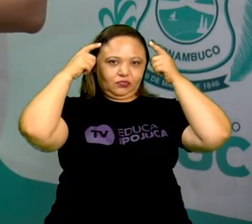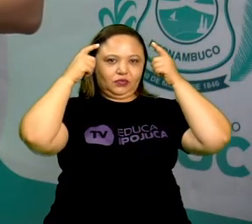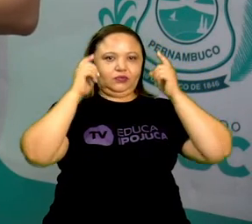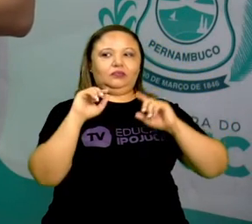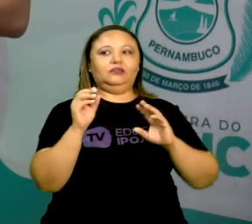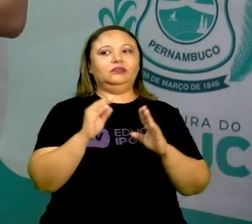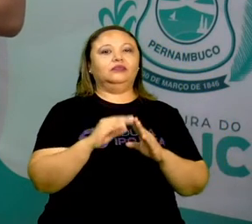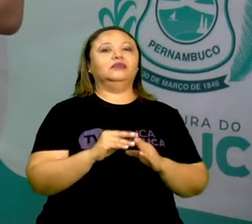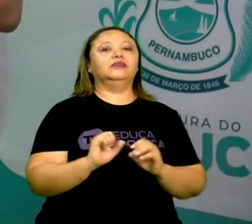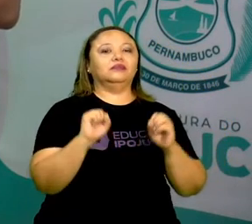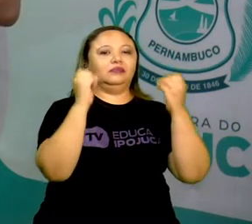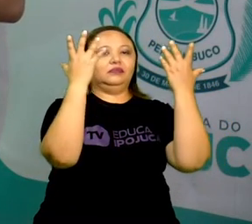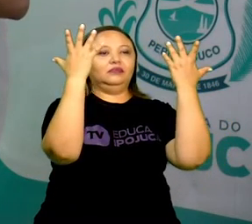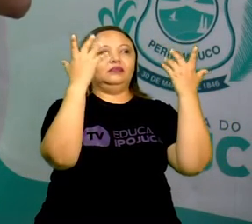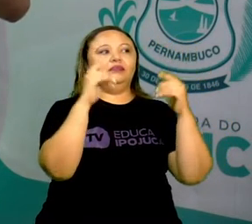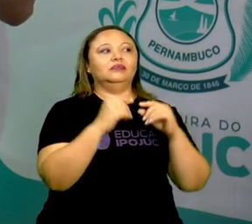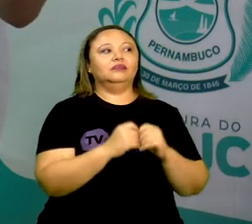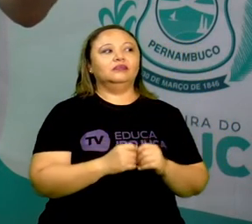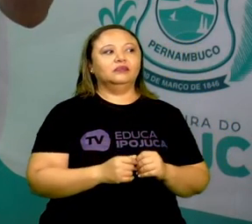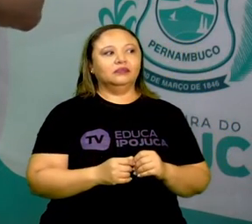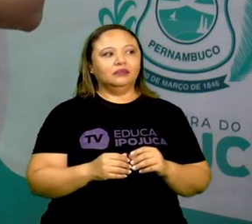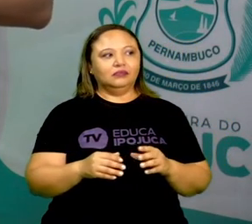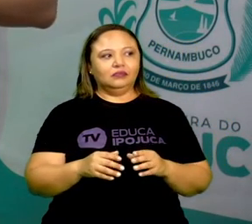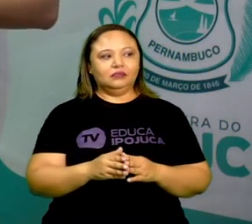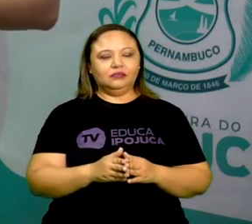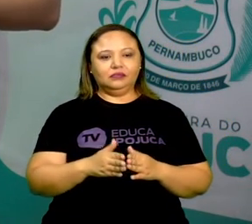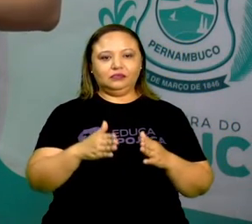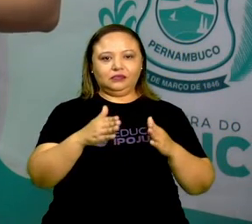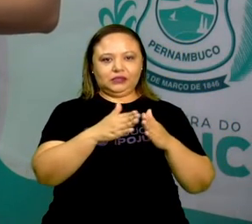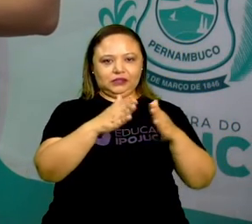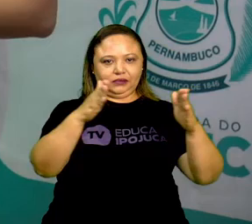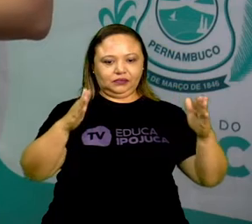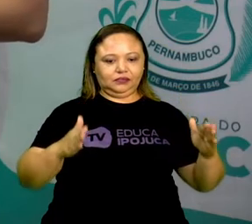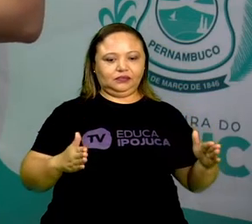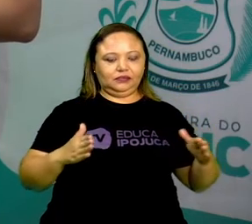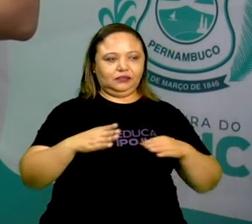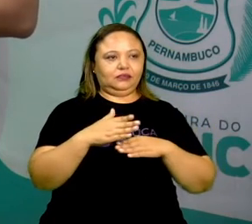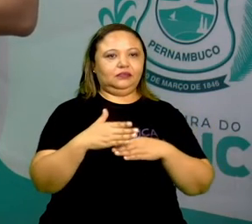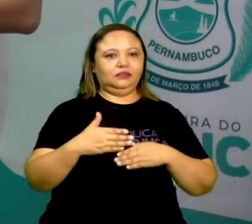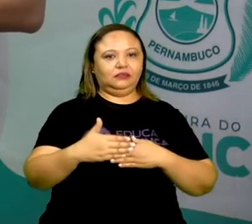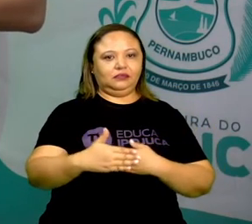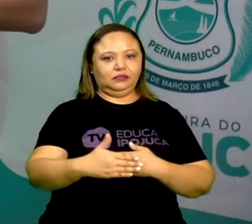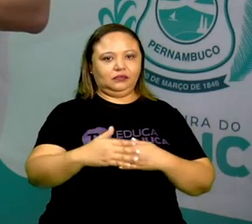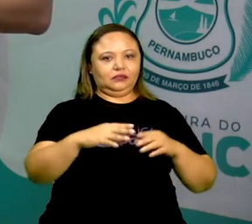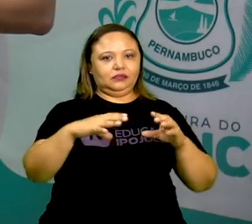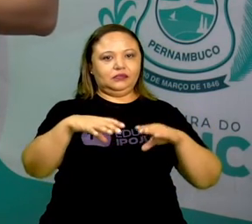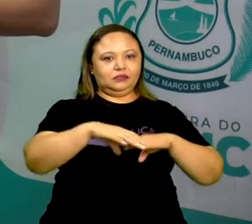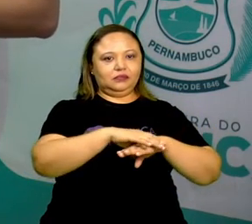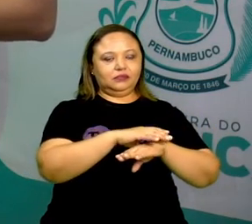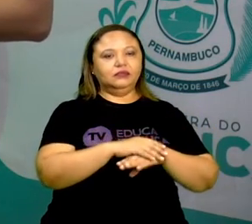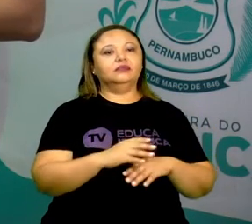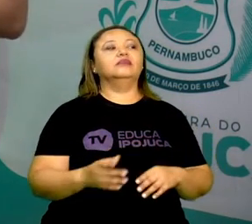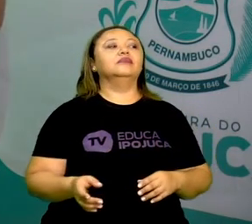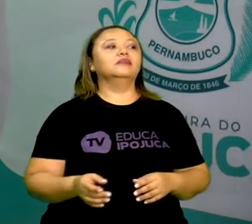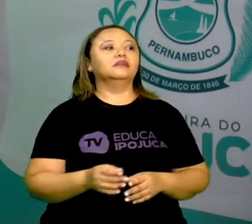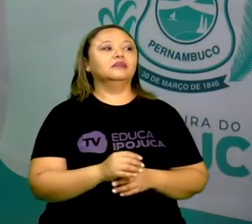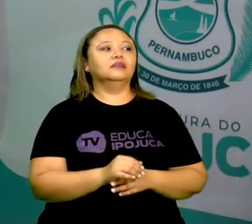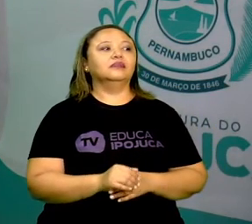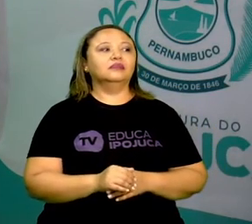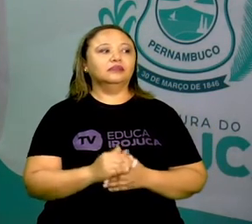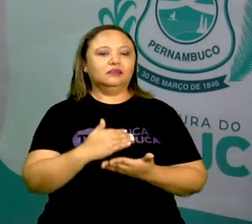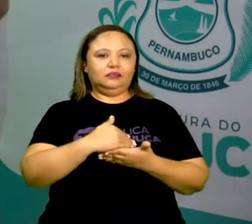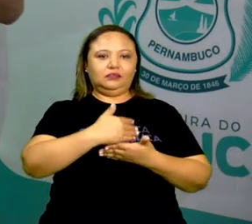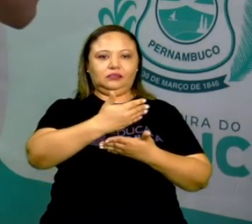festa. Trouxe a caixa de sapato, a antena de TV e o